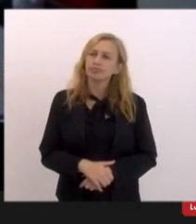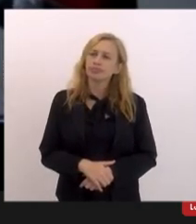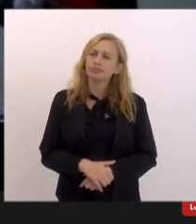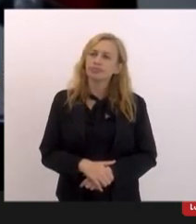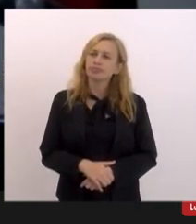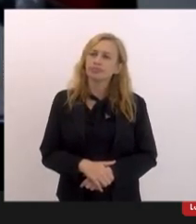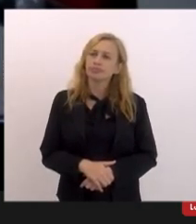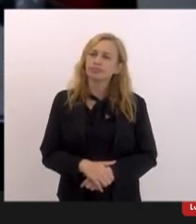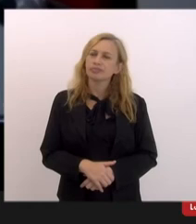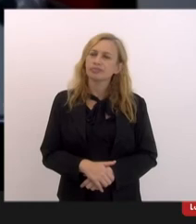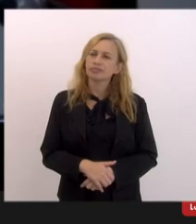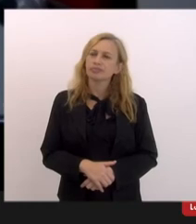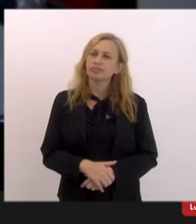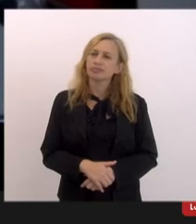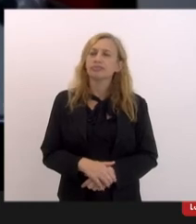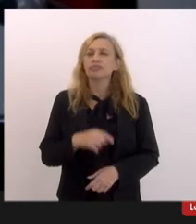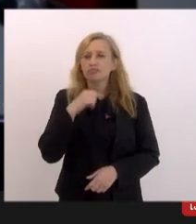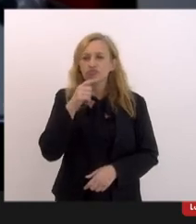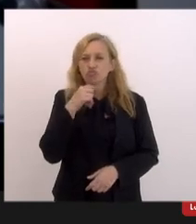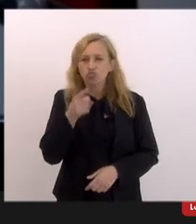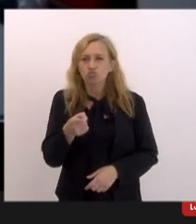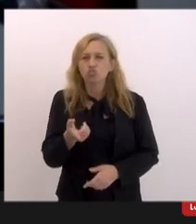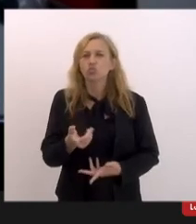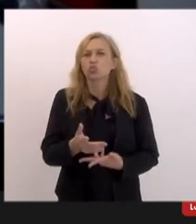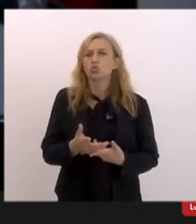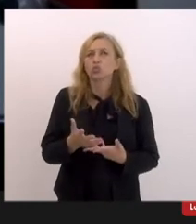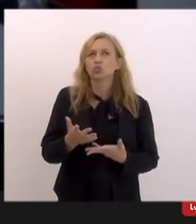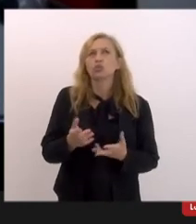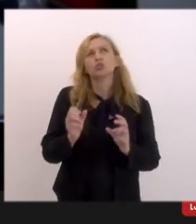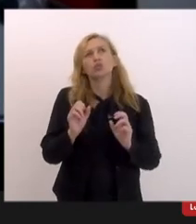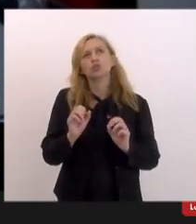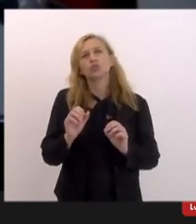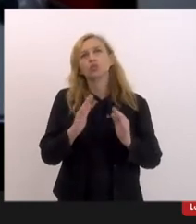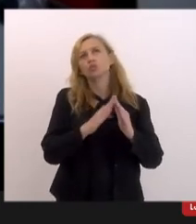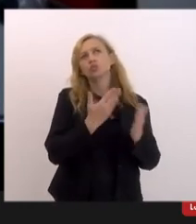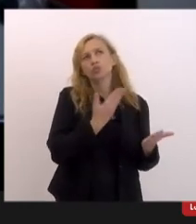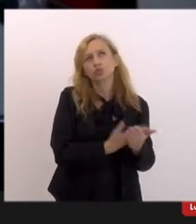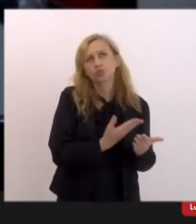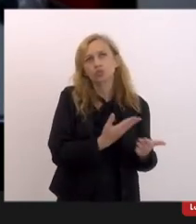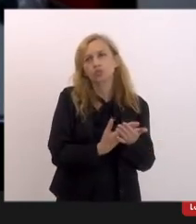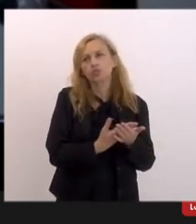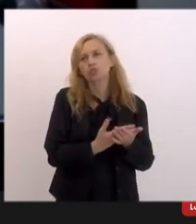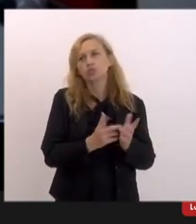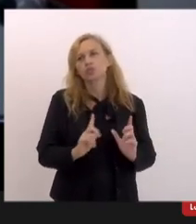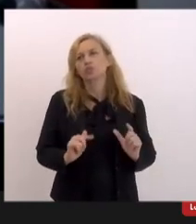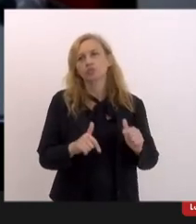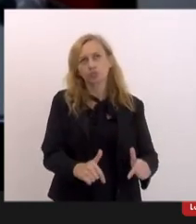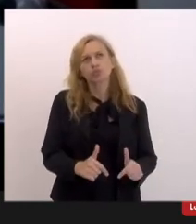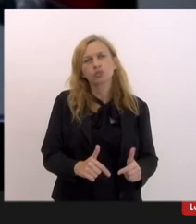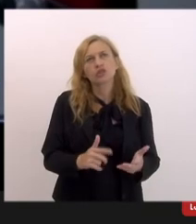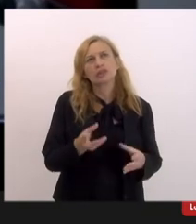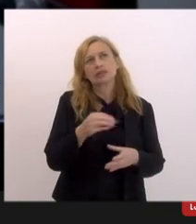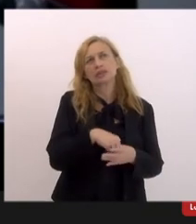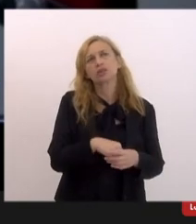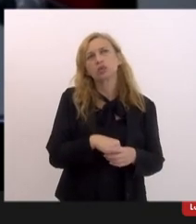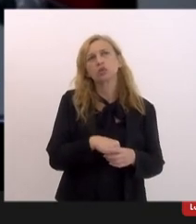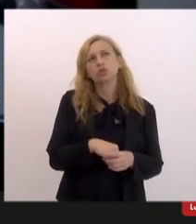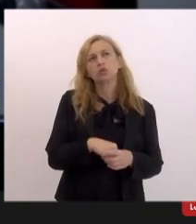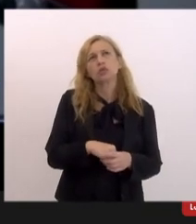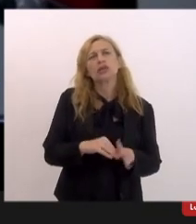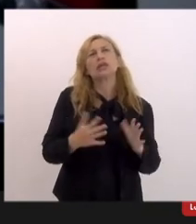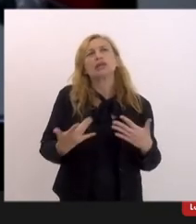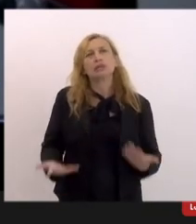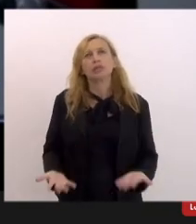Eu tenho dúvidas quanto... Será que é na escola que a gente tem que fazer esse tipo de ação? Enfim,